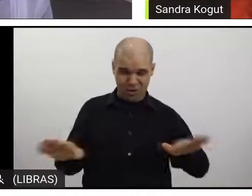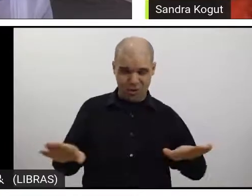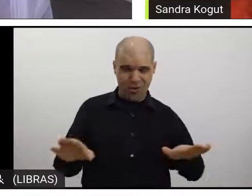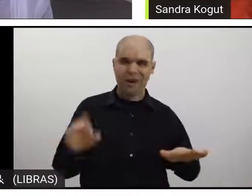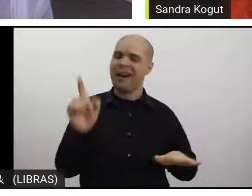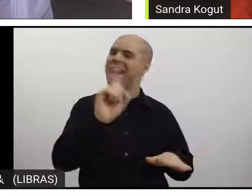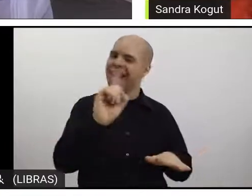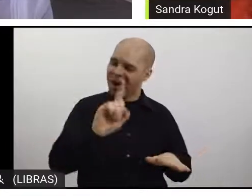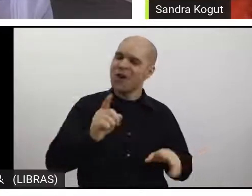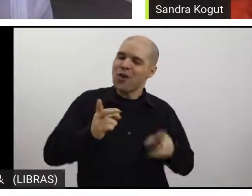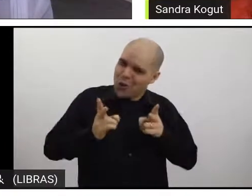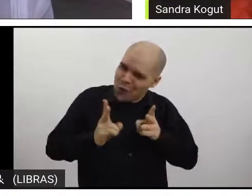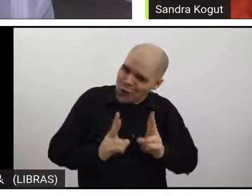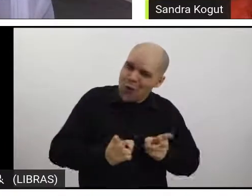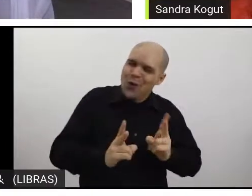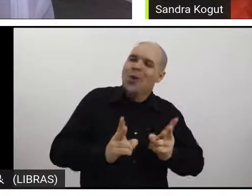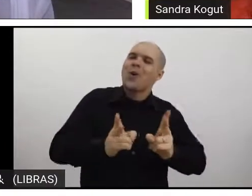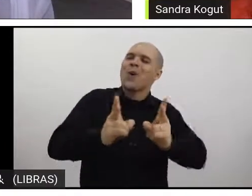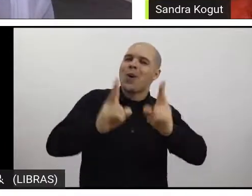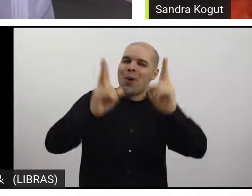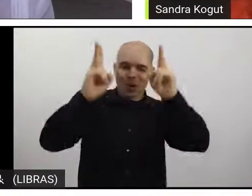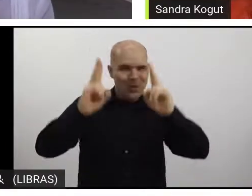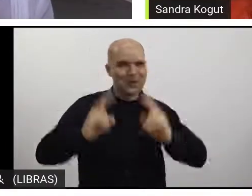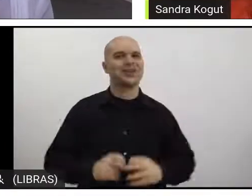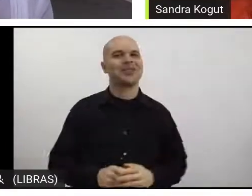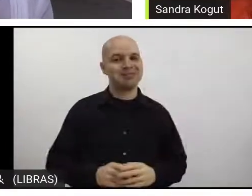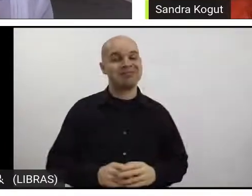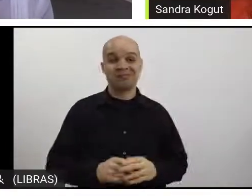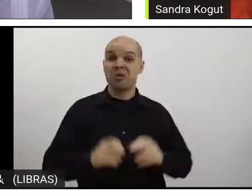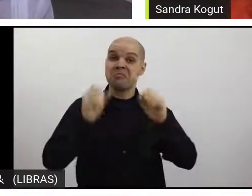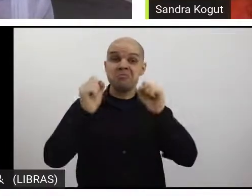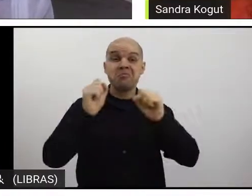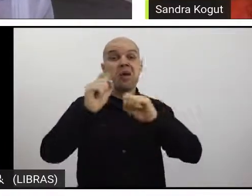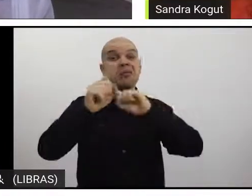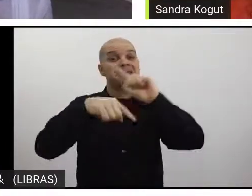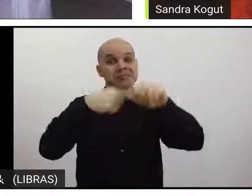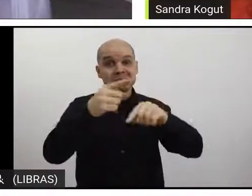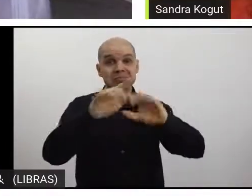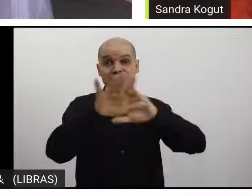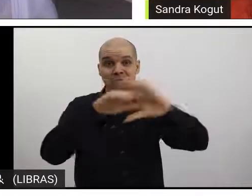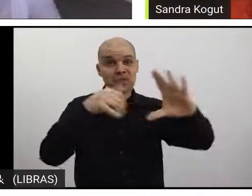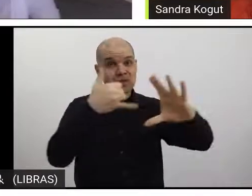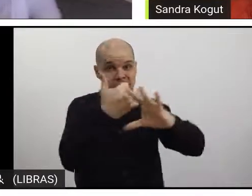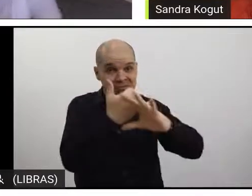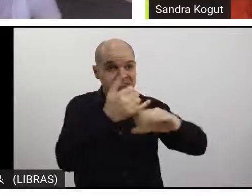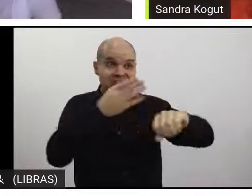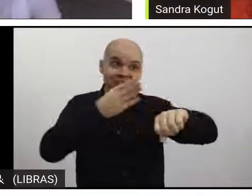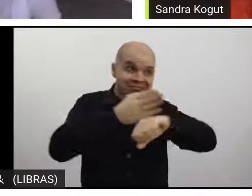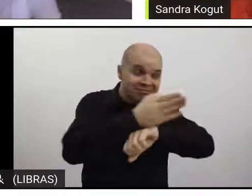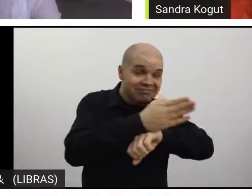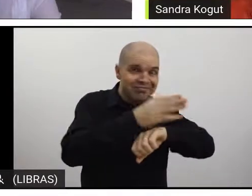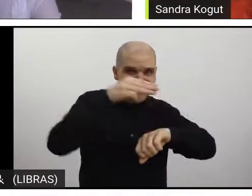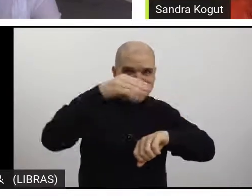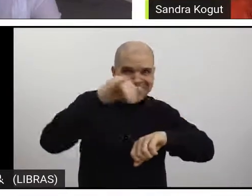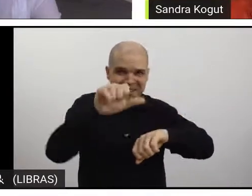o registro fica aqui. Então, esse é o segundo vídeo arte papo, e